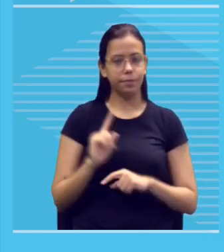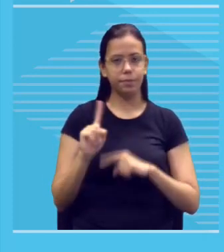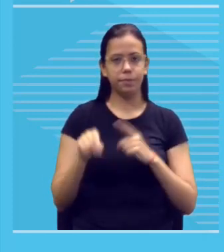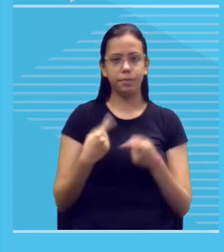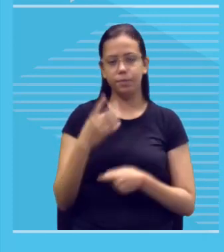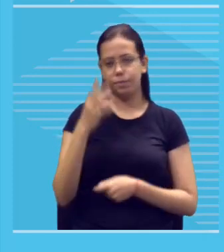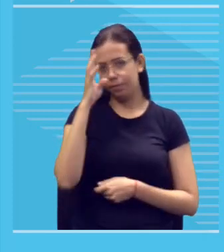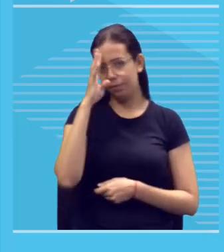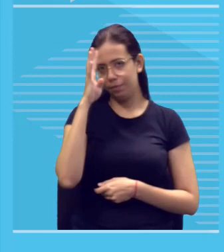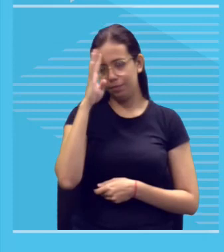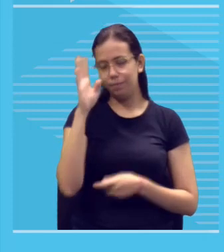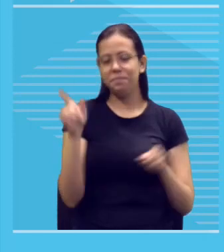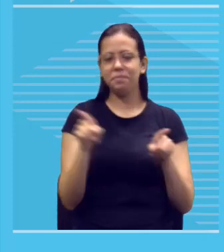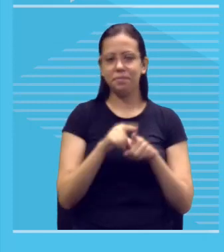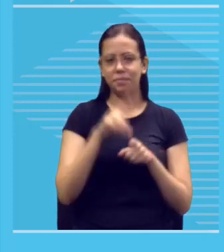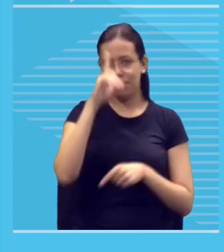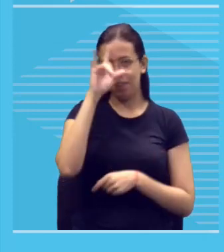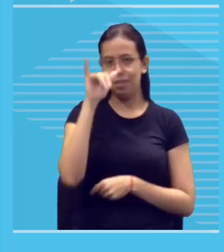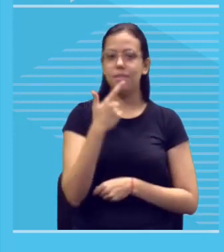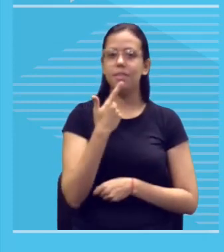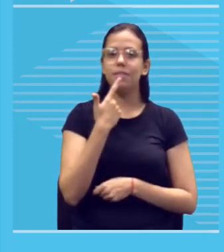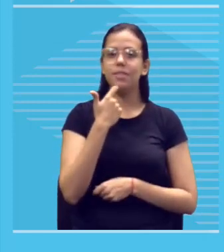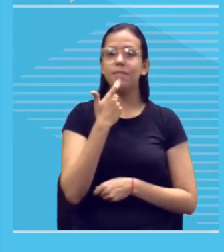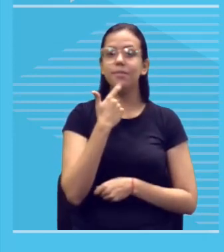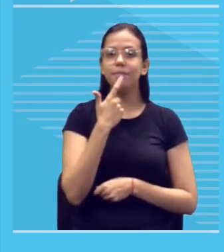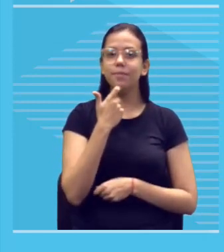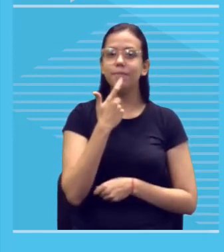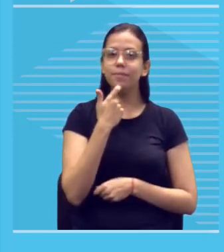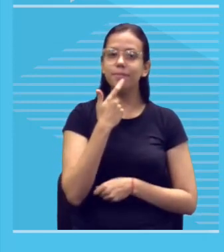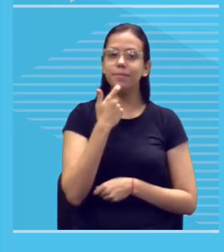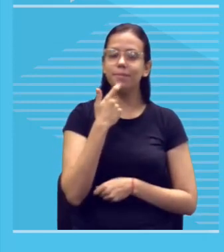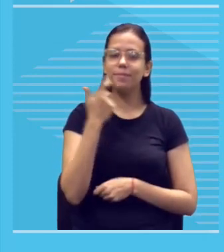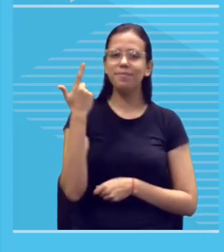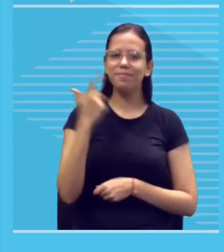já é feriado de novo né